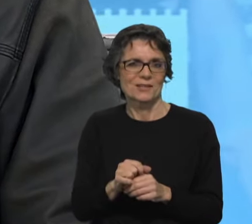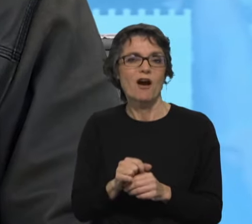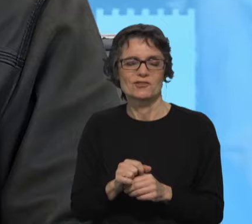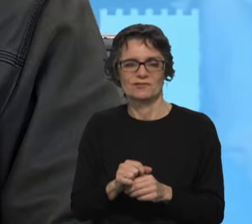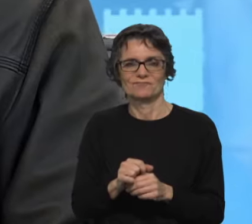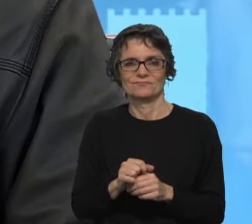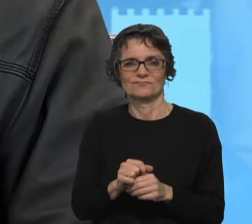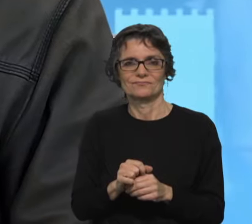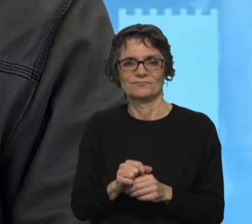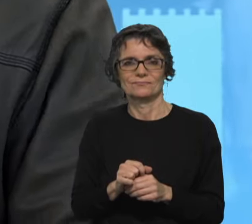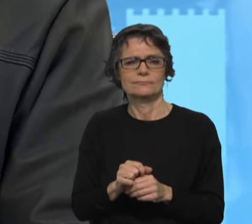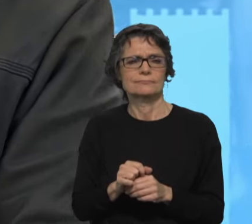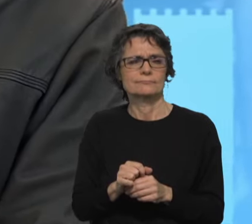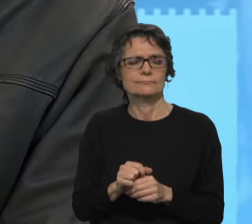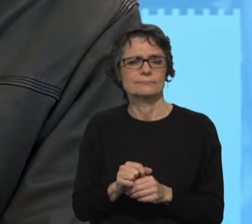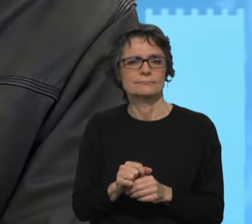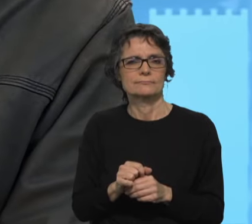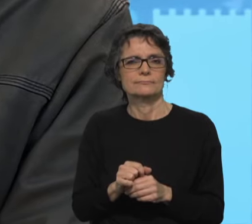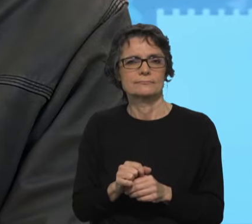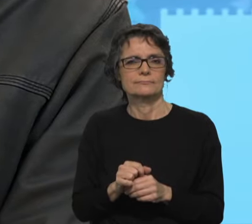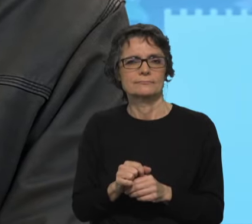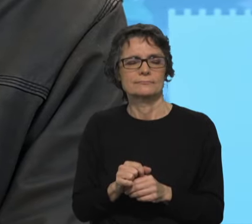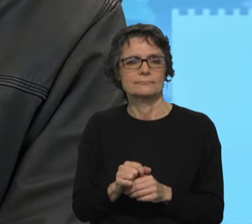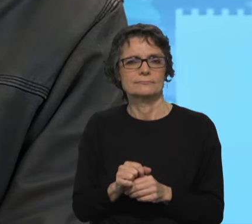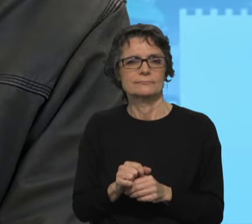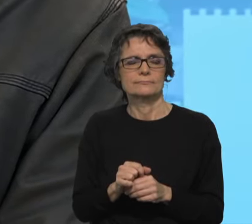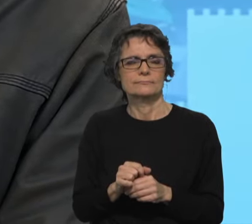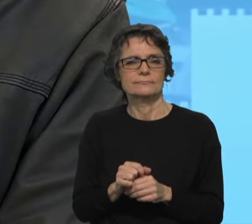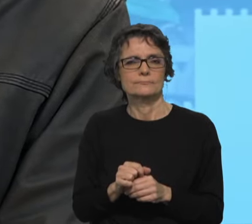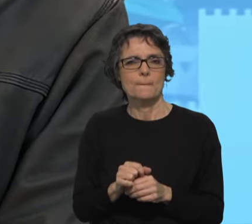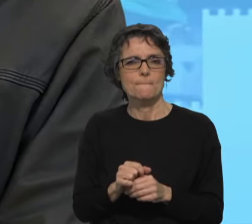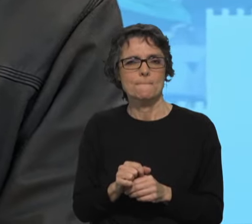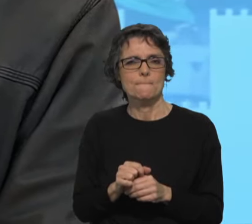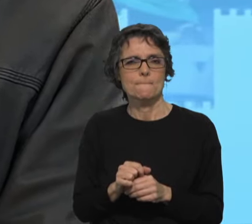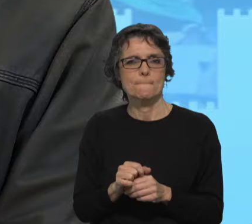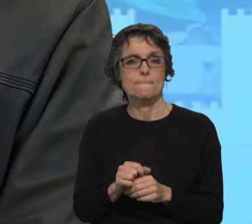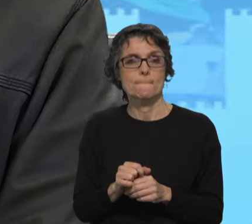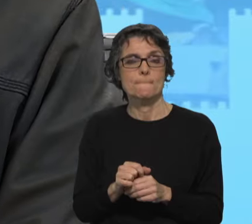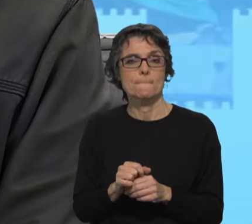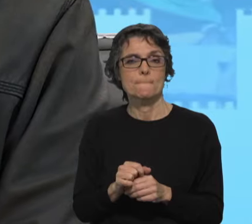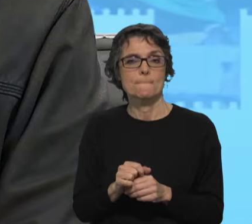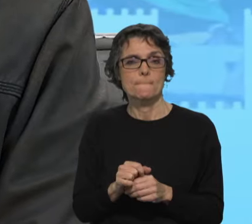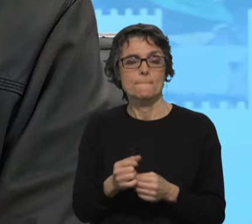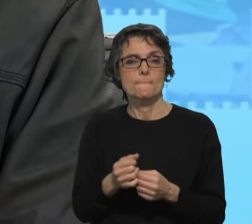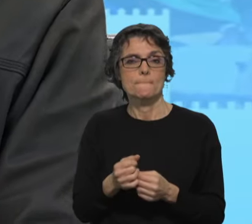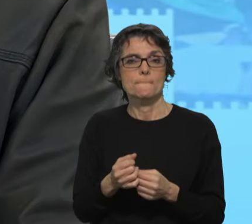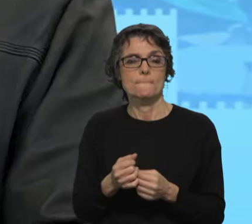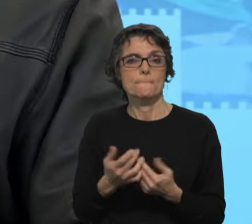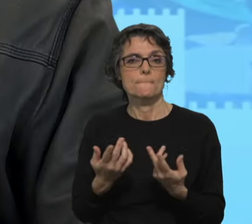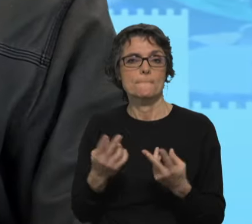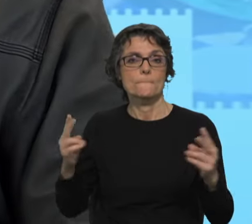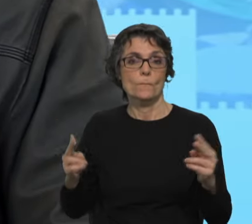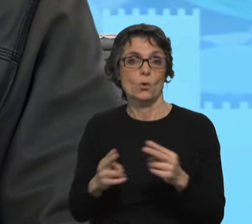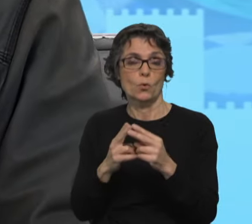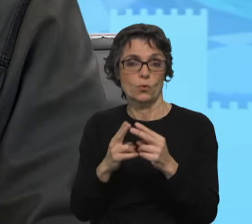exemplo este que eu vou referir que é de de o o encontro normalmente é feito com